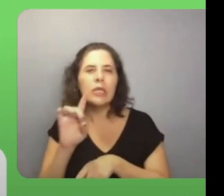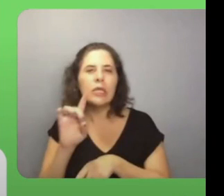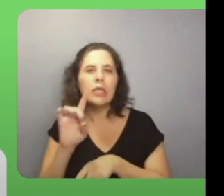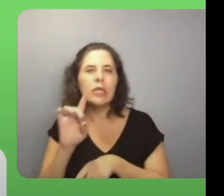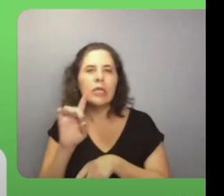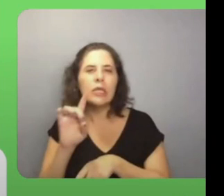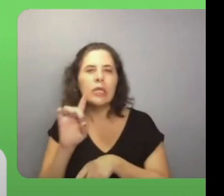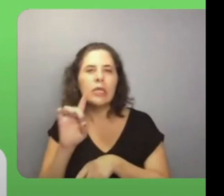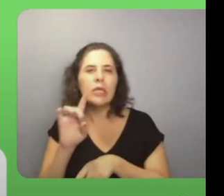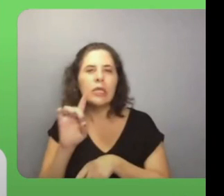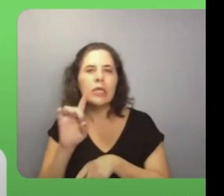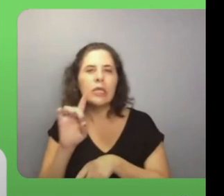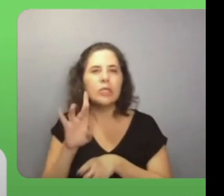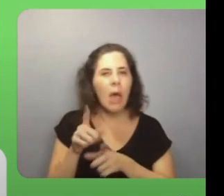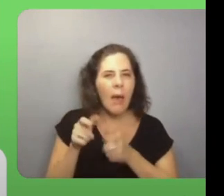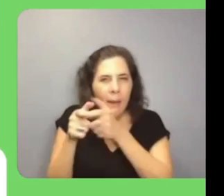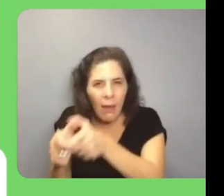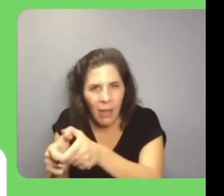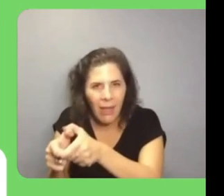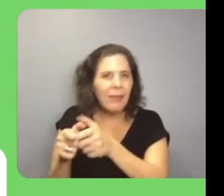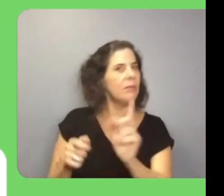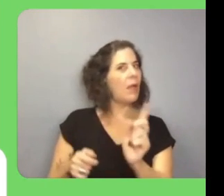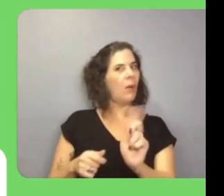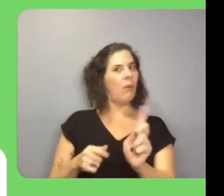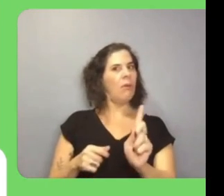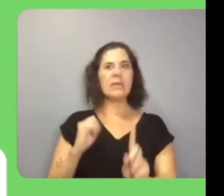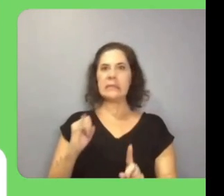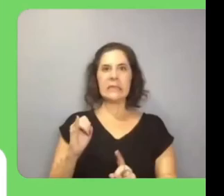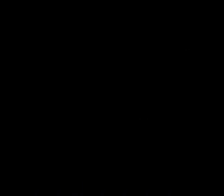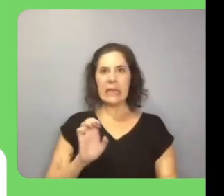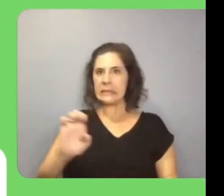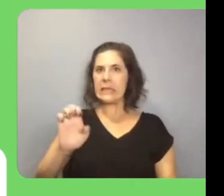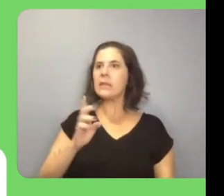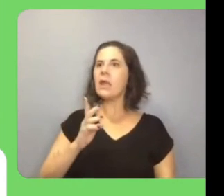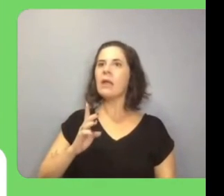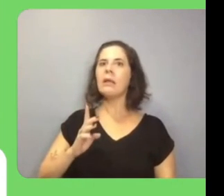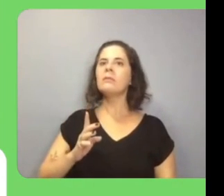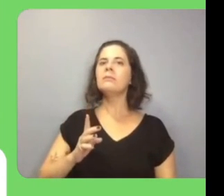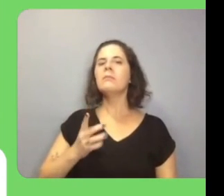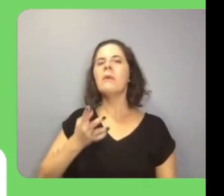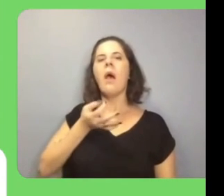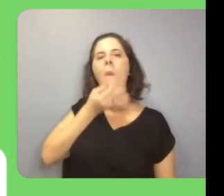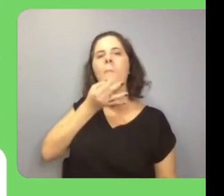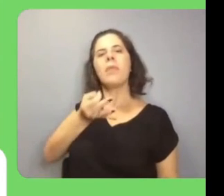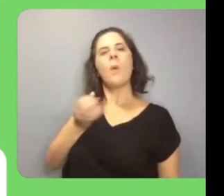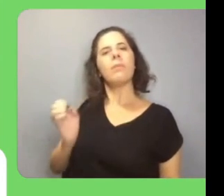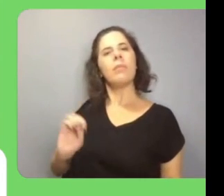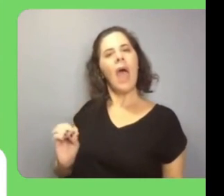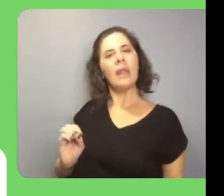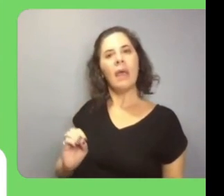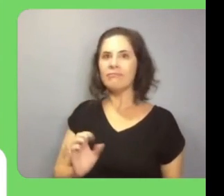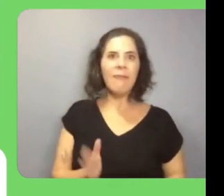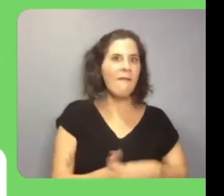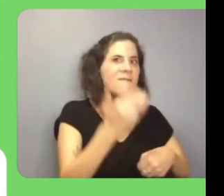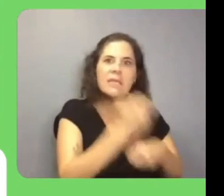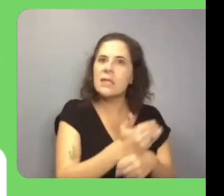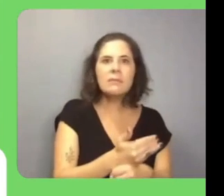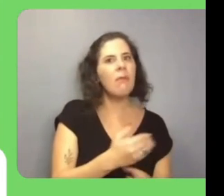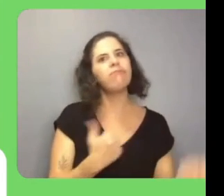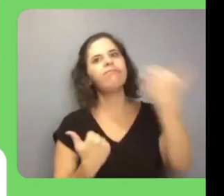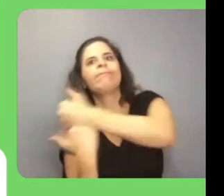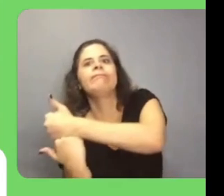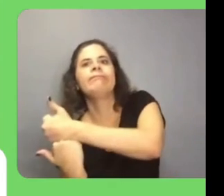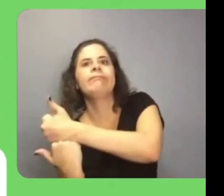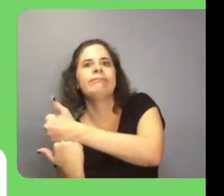não esquece de curtir e de compartilhar. Vamos lá. Nesse cenário. E os trabalhadores, né, como um todo, né, quem está na base, quem está no